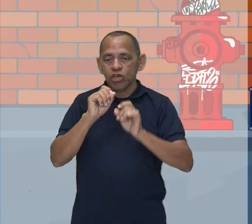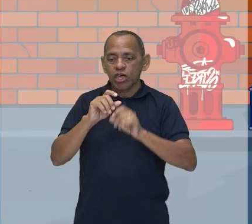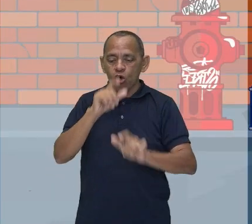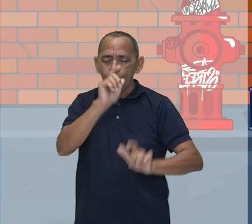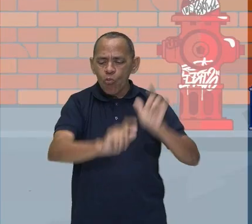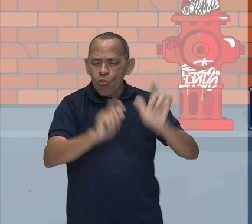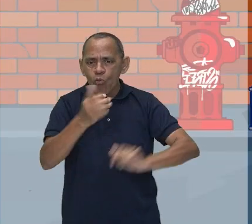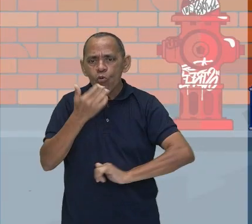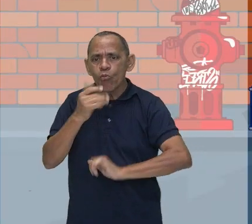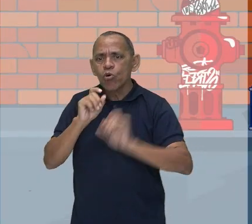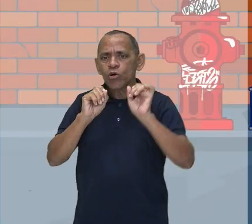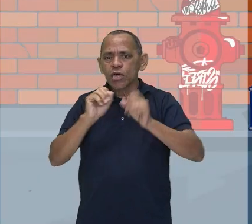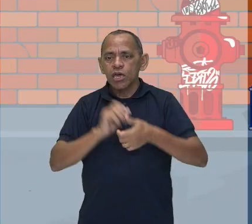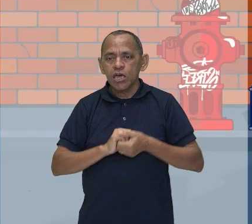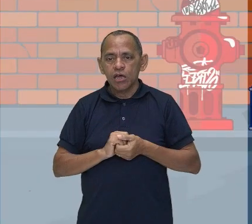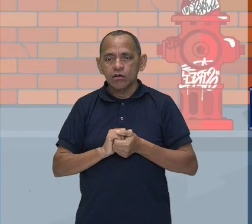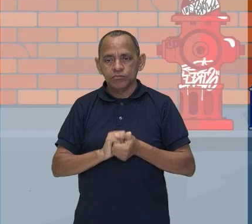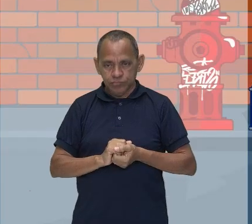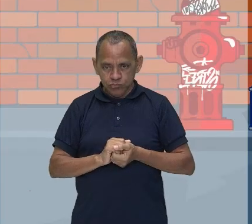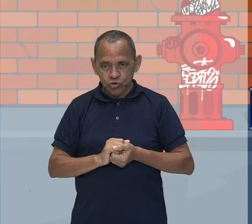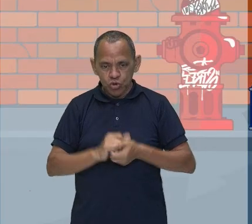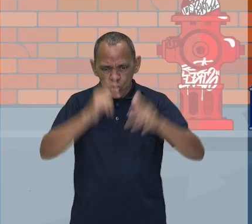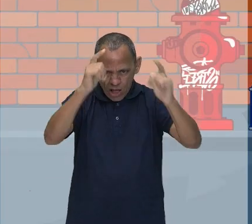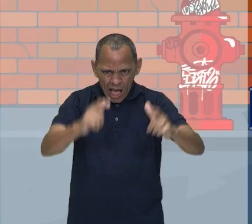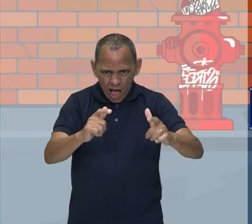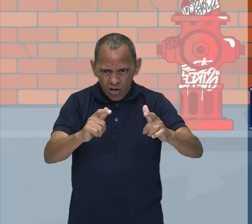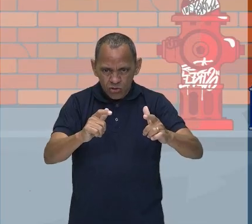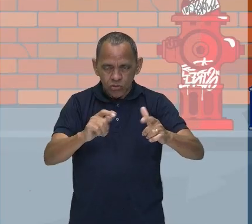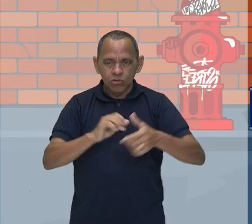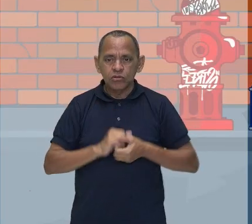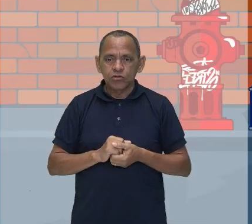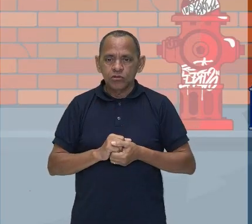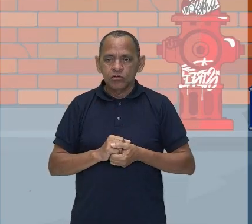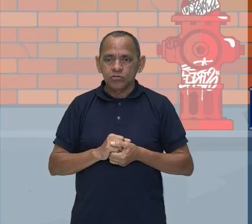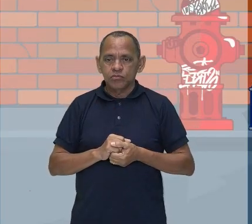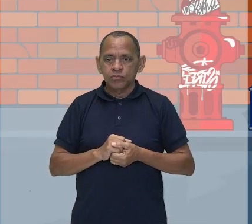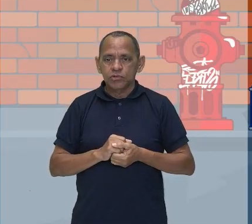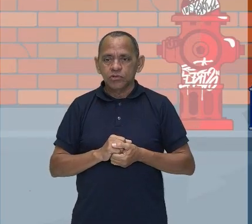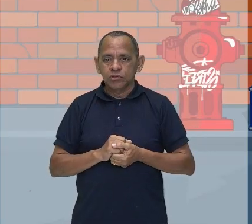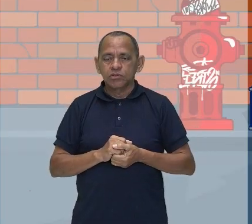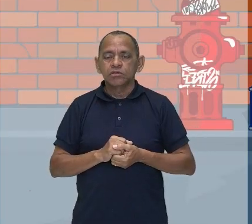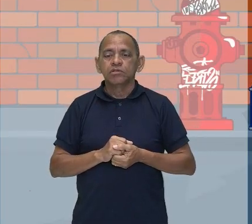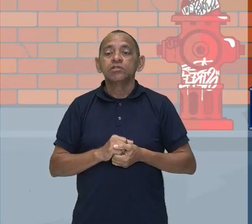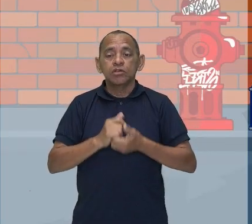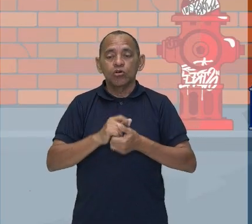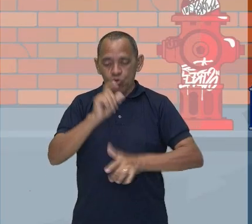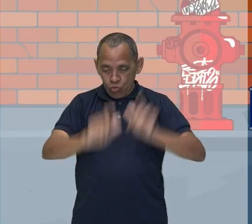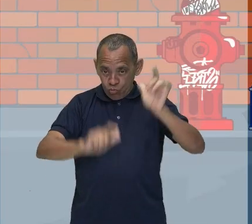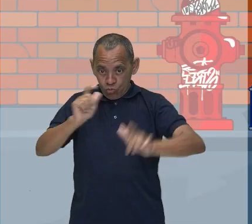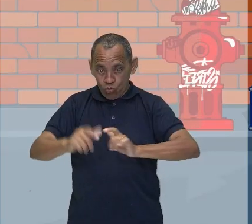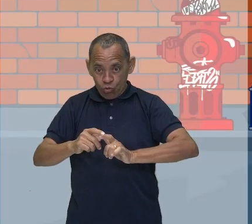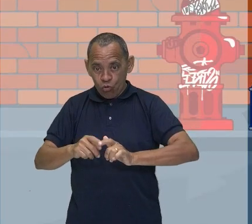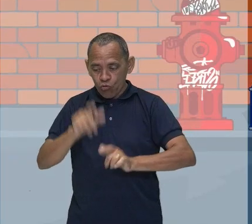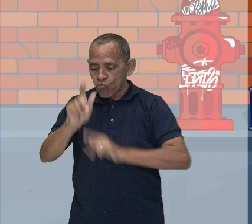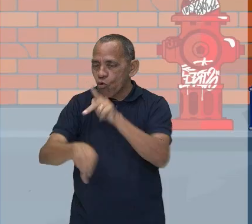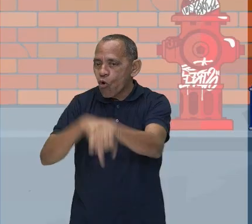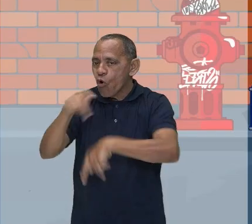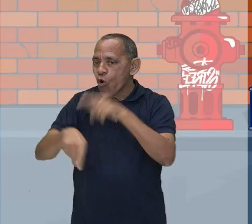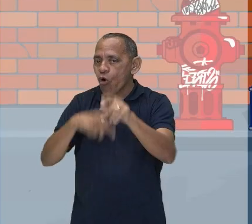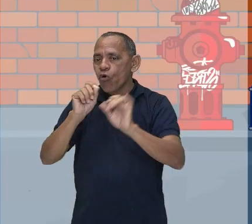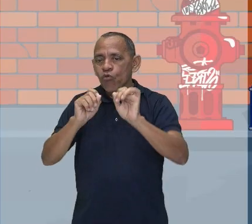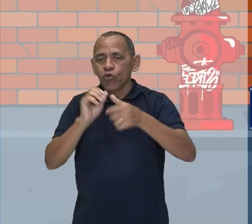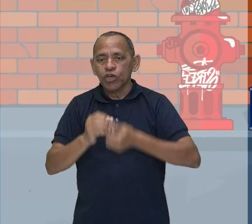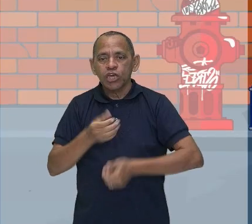comer o estádio. Então veja que é uma crítica, né? A questão de que o povo estava passando fome, porém, estavam investindo o quê? No futebol, em